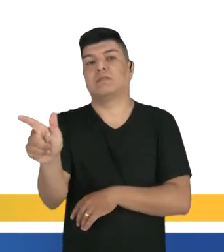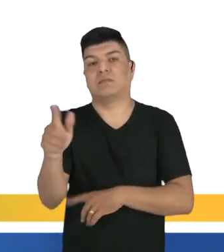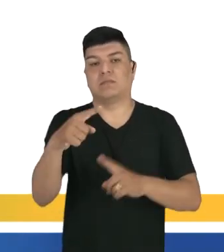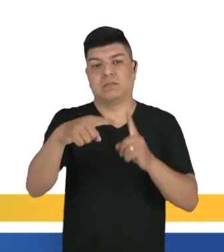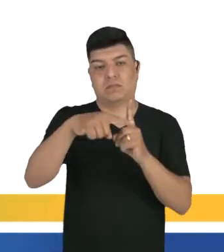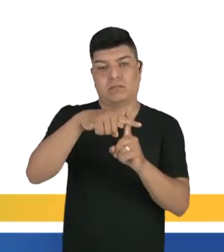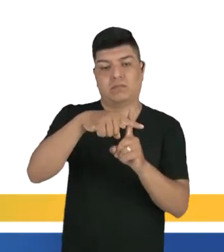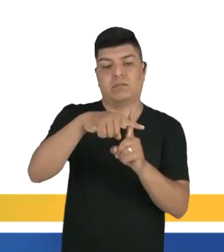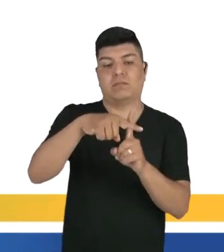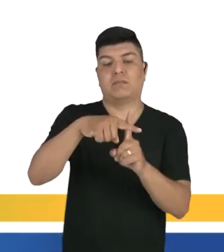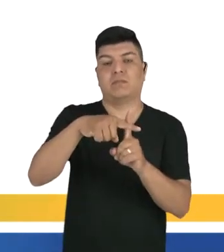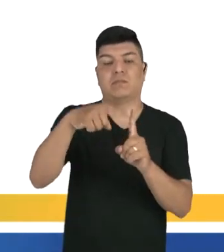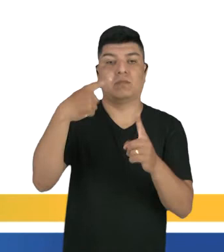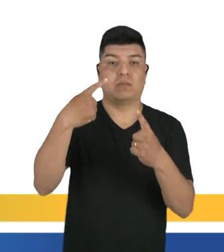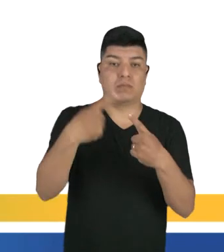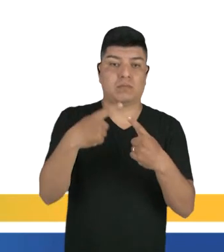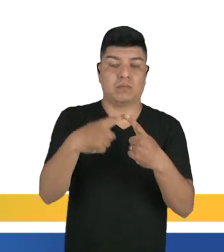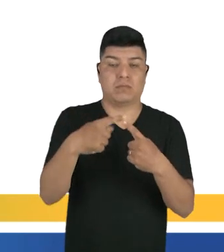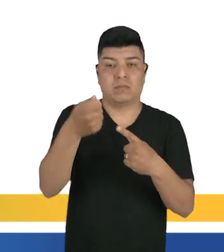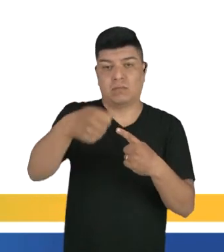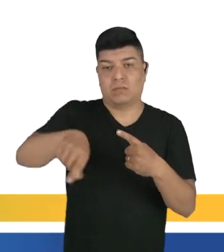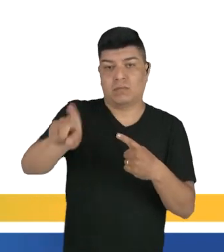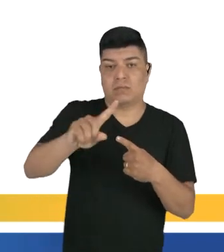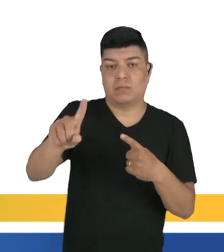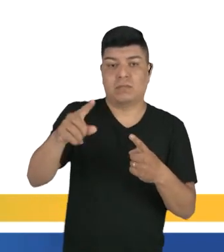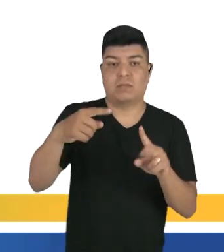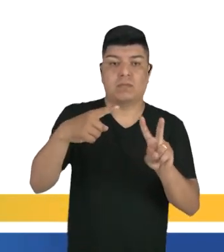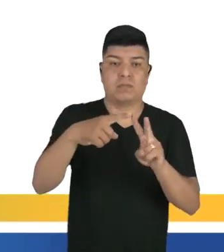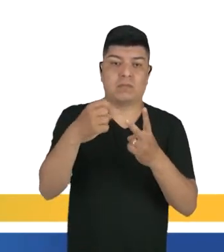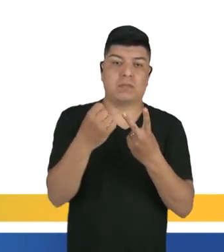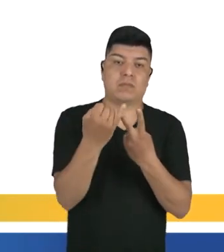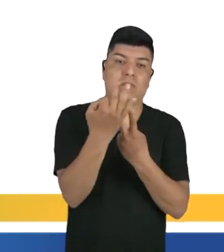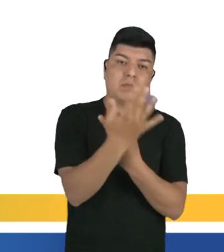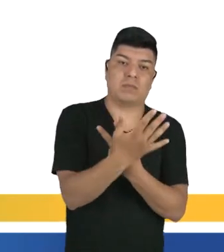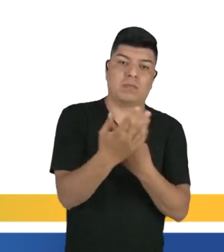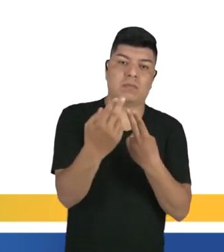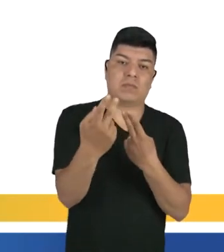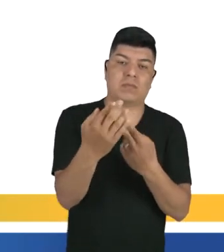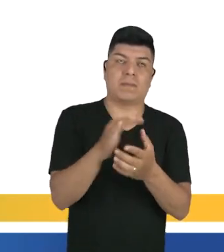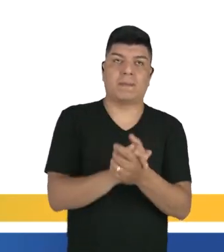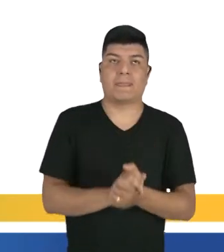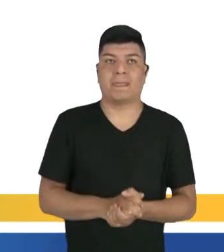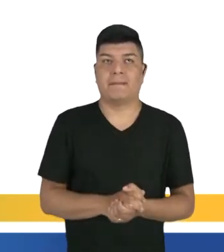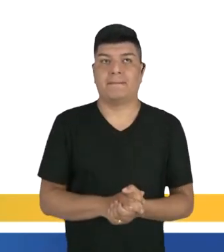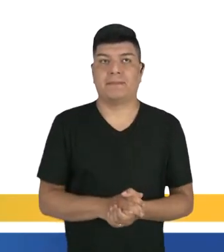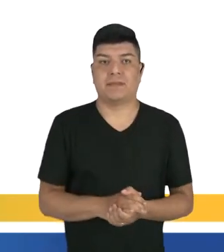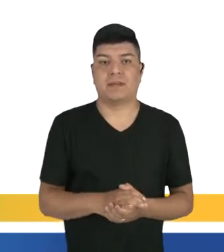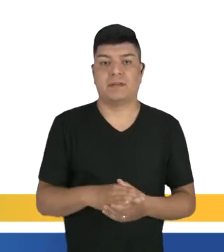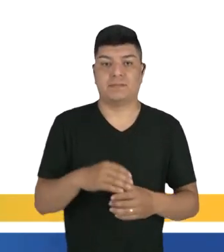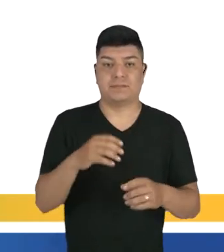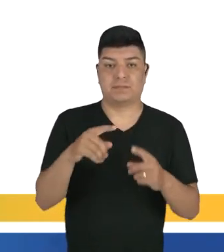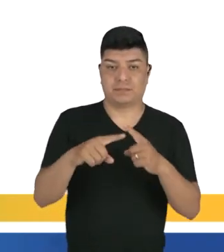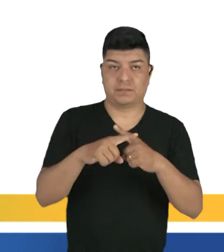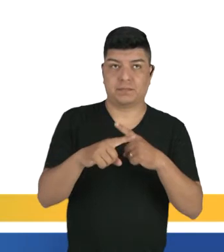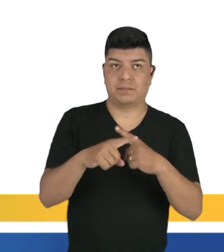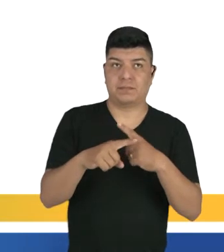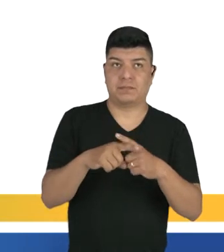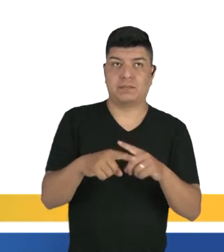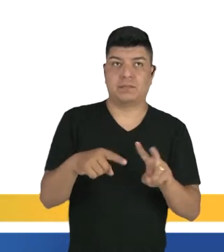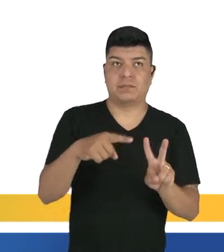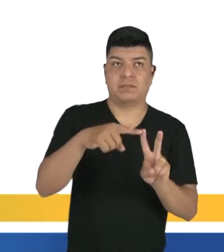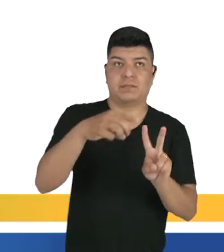vou necessitar de ter radicais semelhantes. Então observe, para eu multiplicar, por exemplo, a